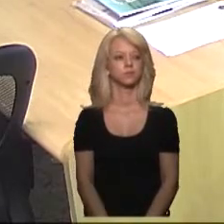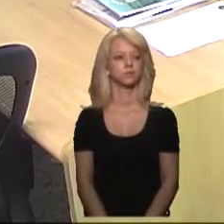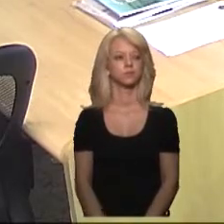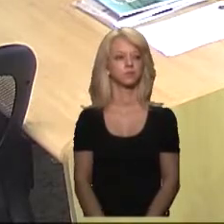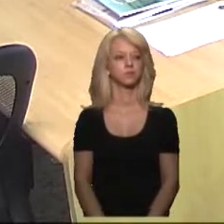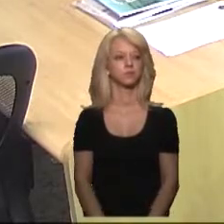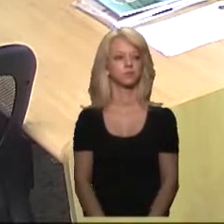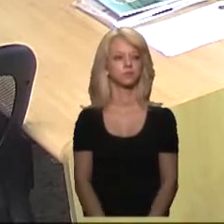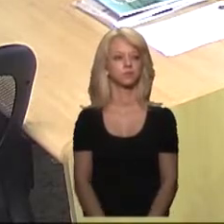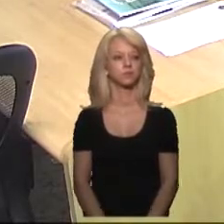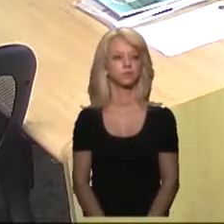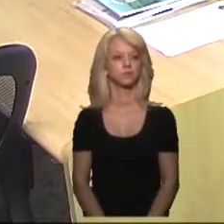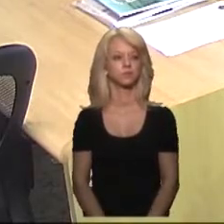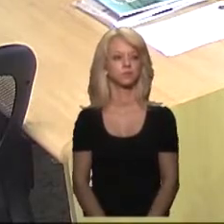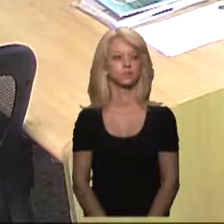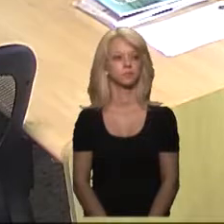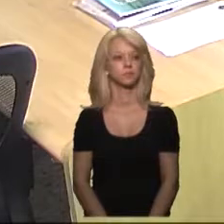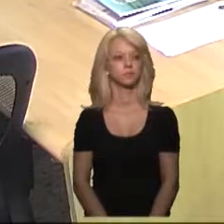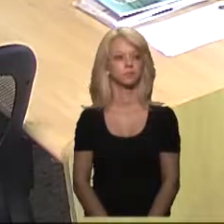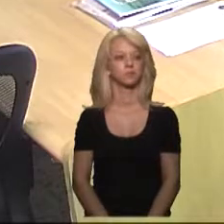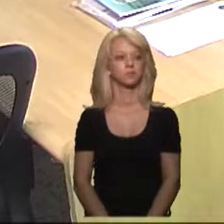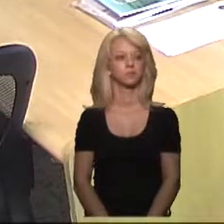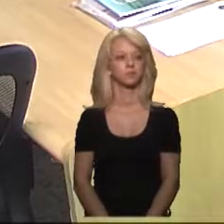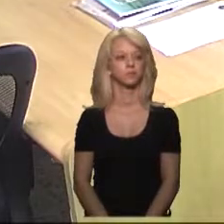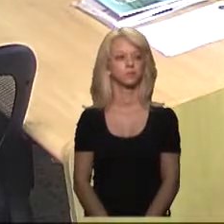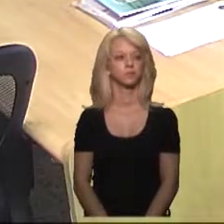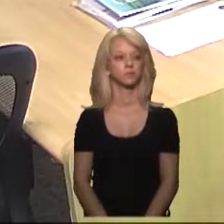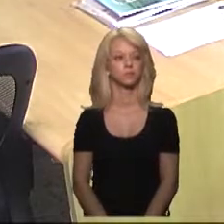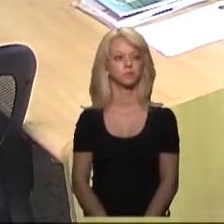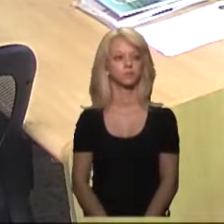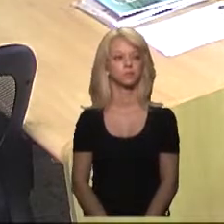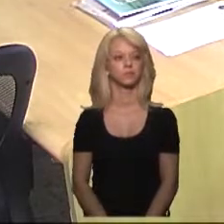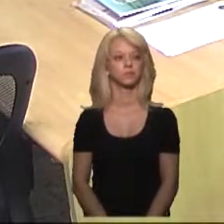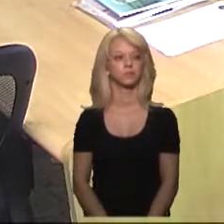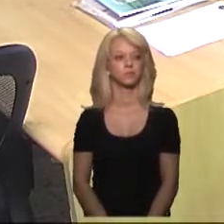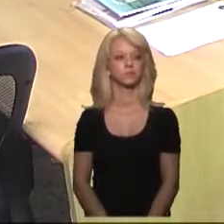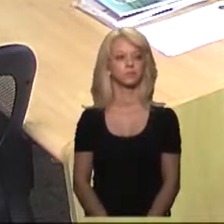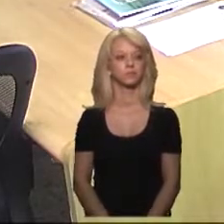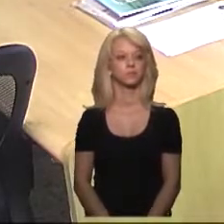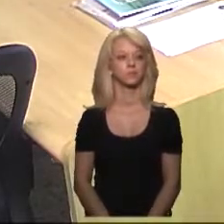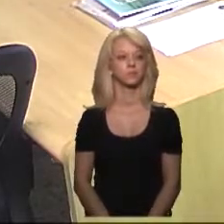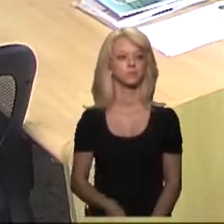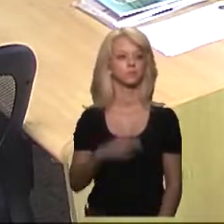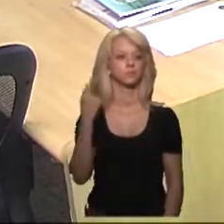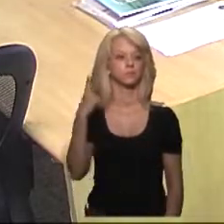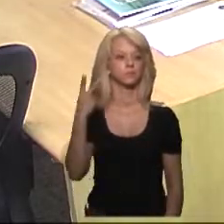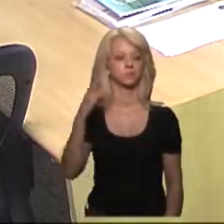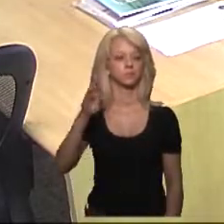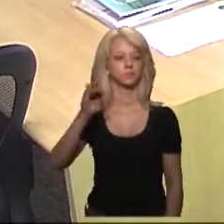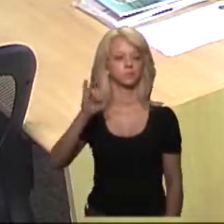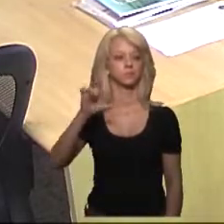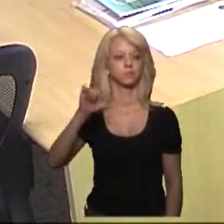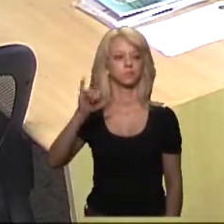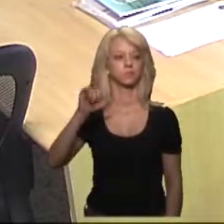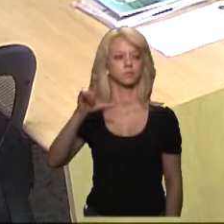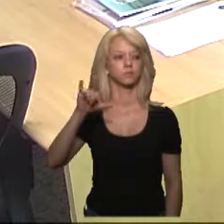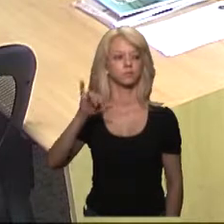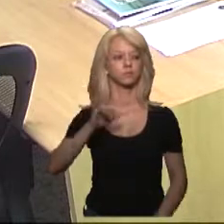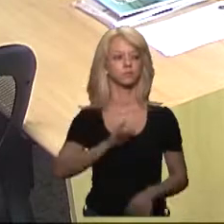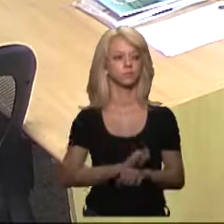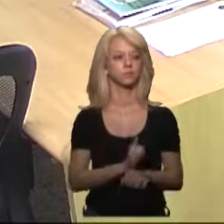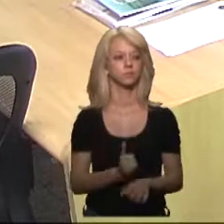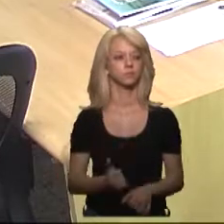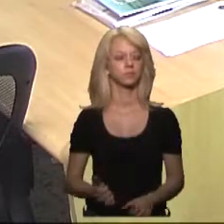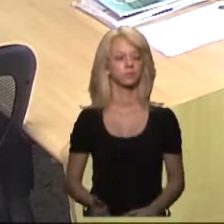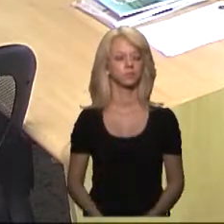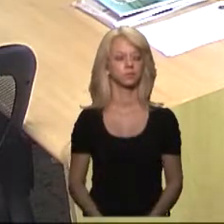Neto. Presente. Vereador Pastor Nunes. Presente. Vereador Bilili. Ausente. Vereador Neneca. Presente.